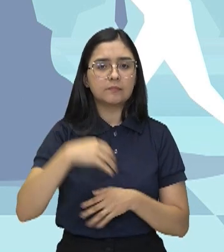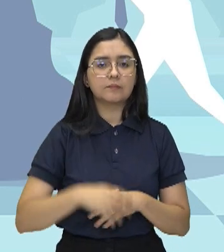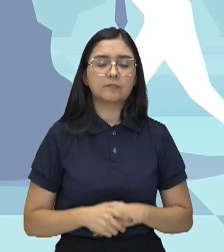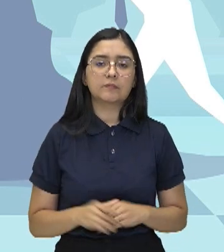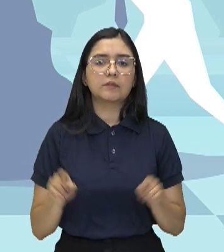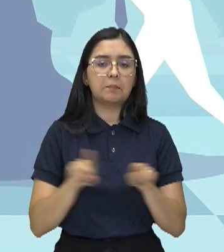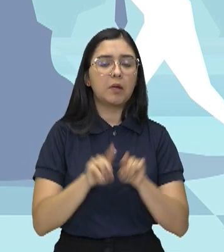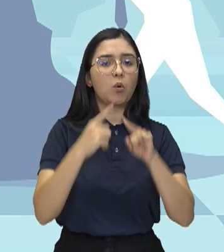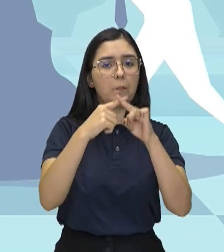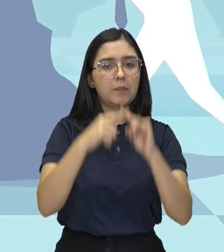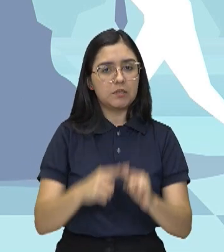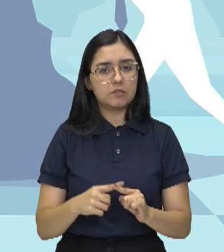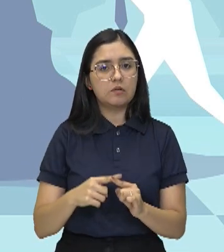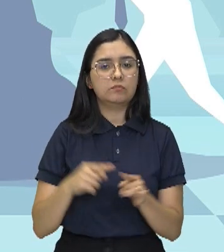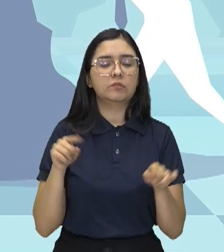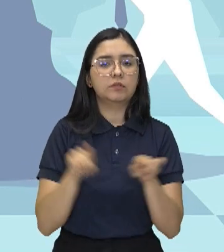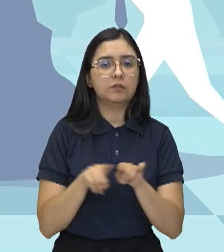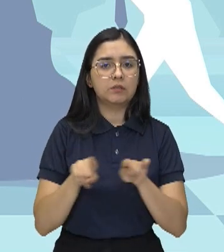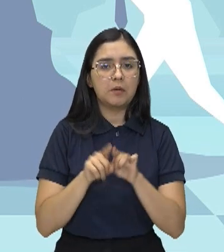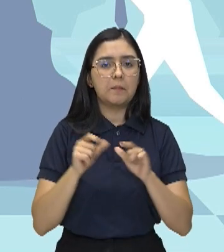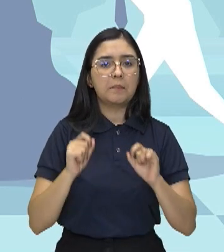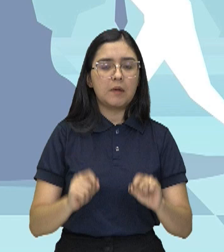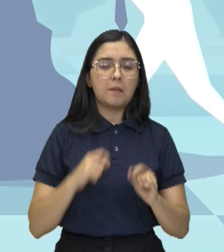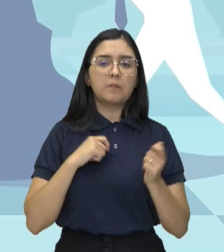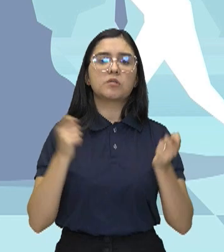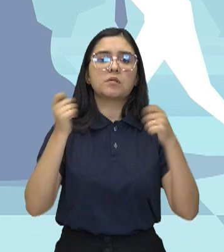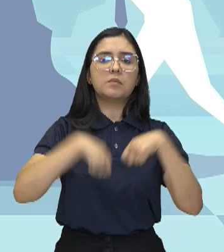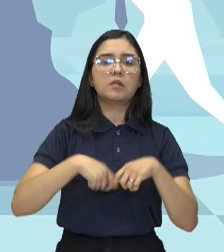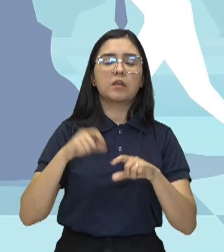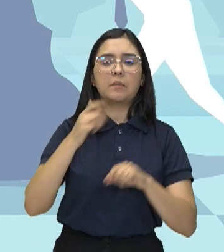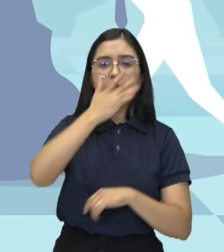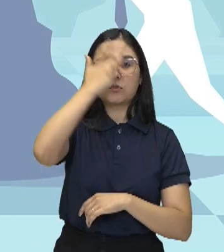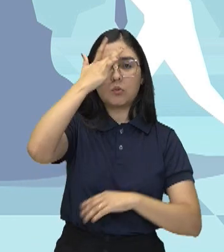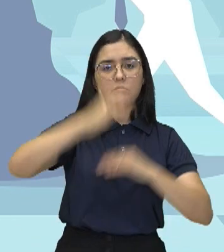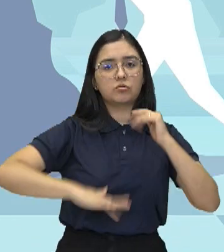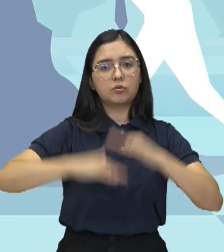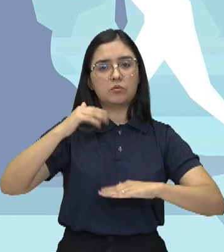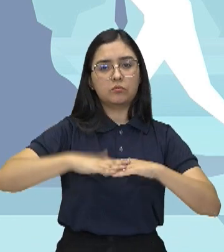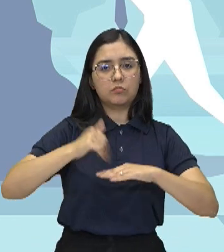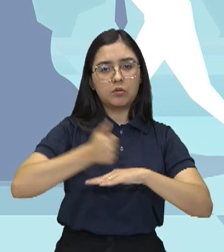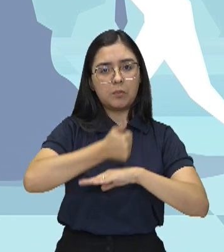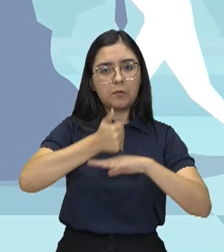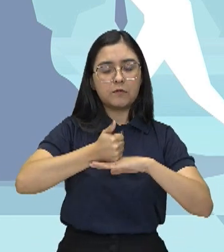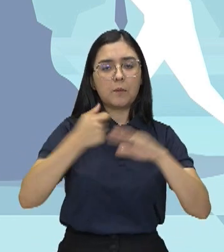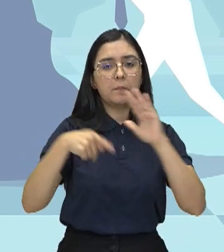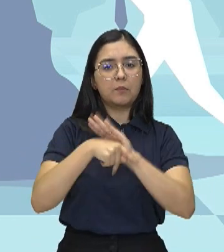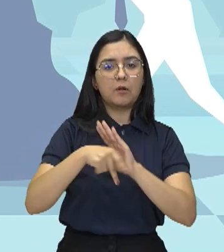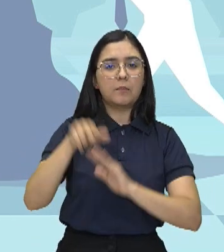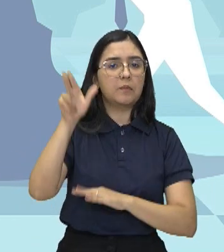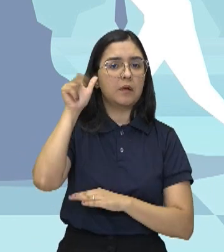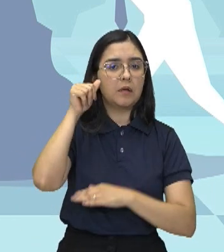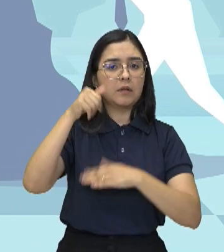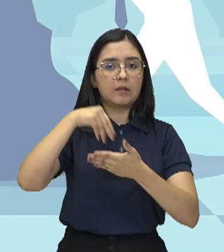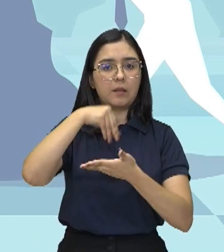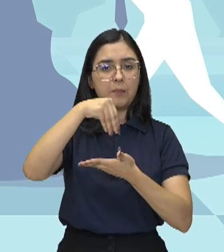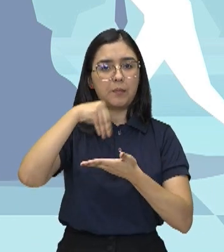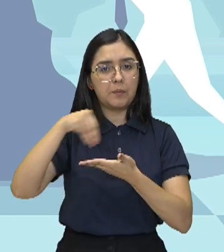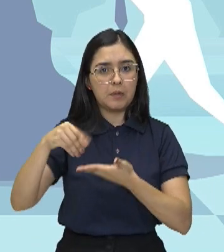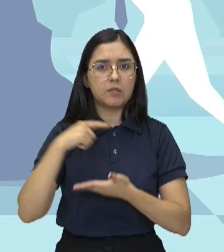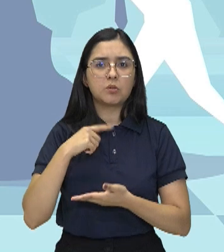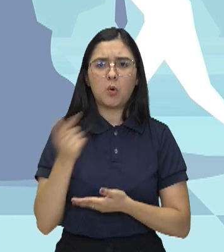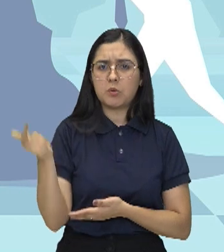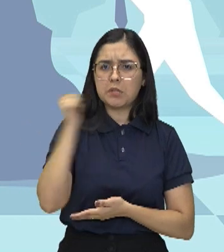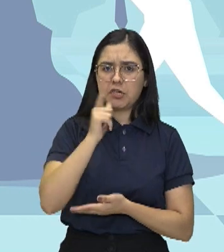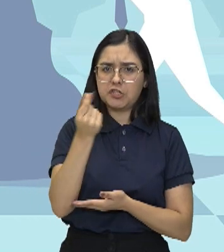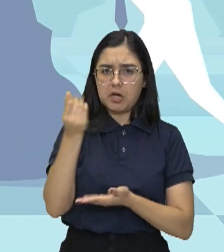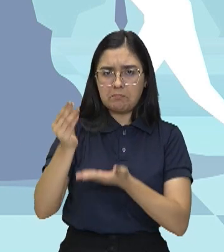inclusive traz aí a profissionalização. Esse pessoal aí que são profissionais do xadrez, eles ganham muito dinheiro